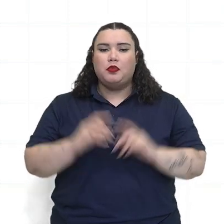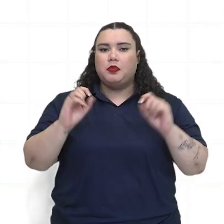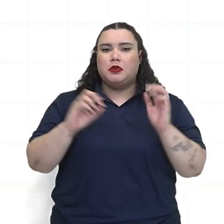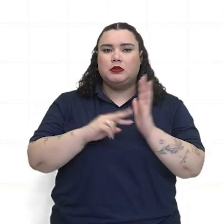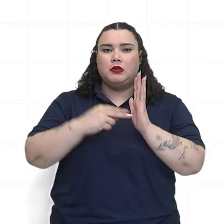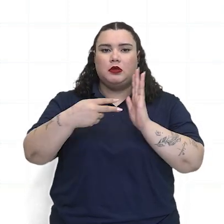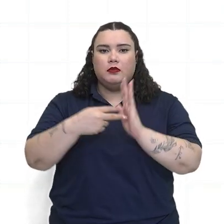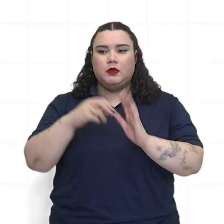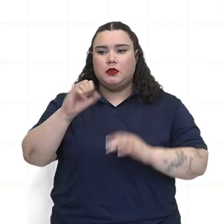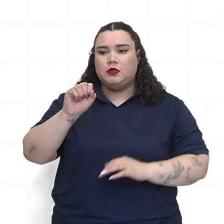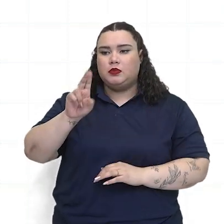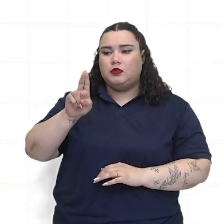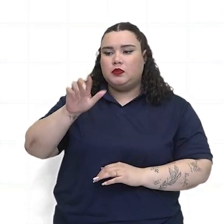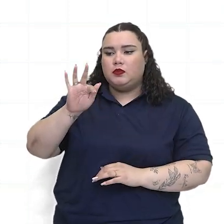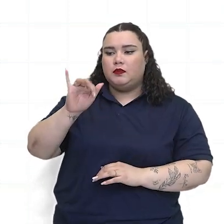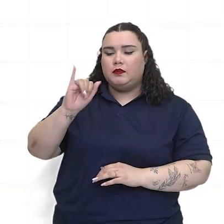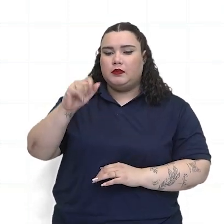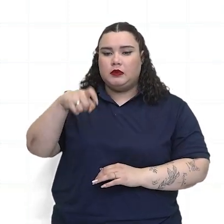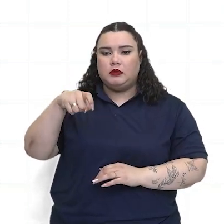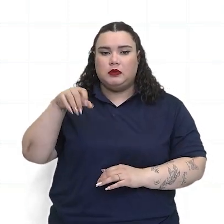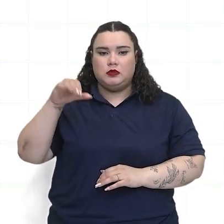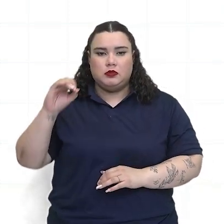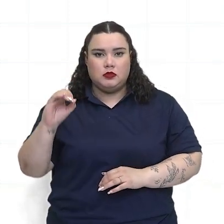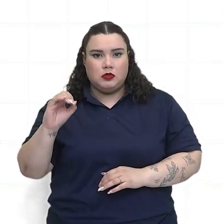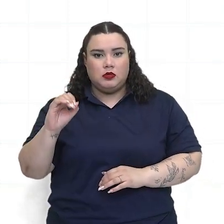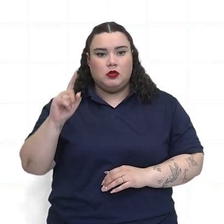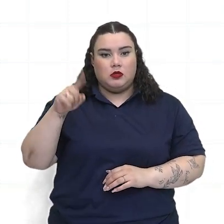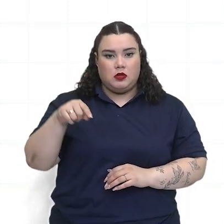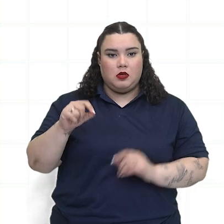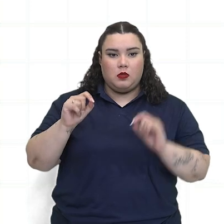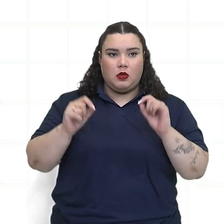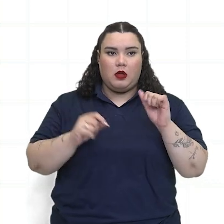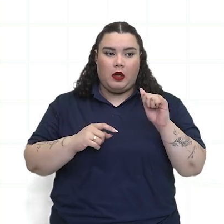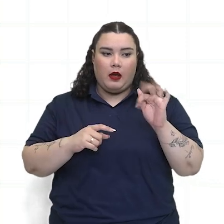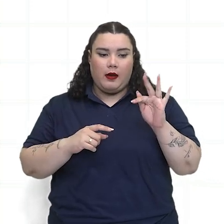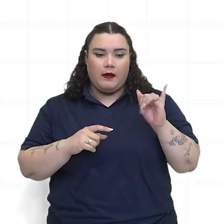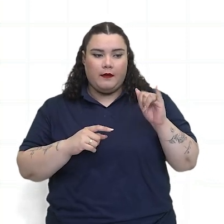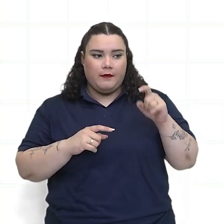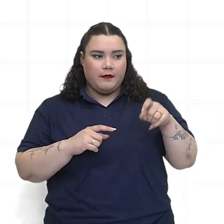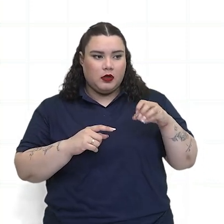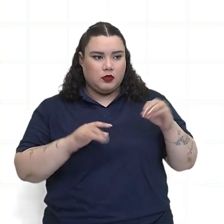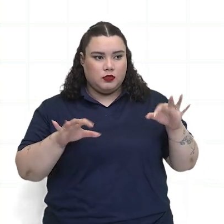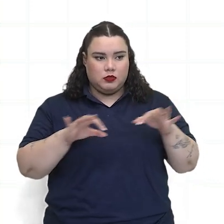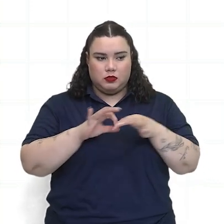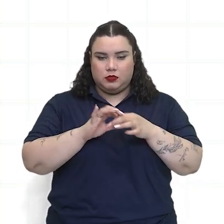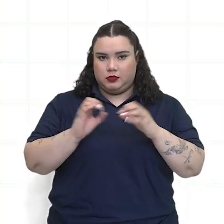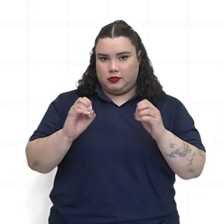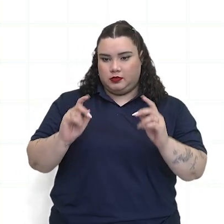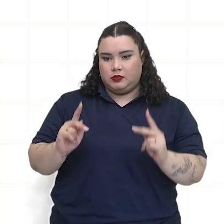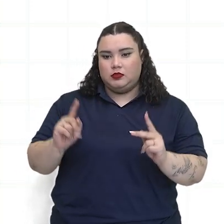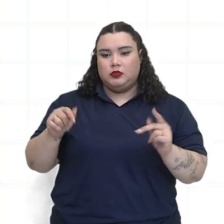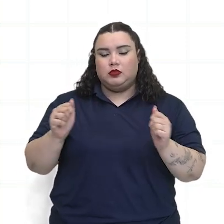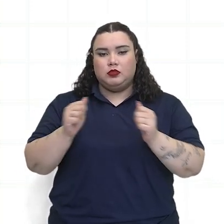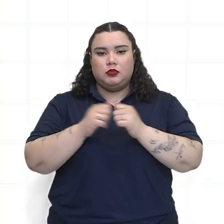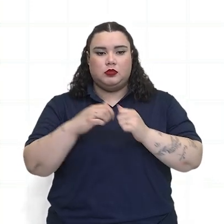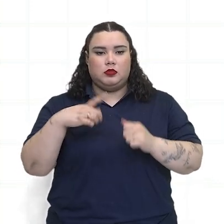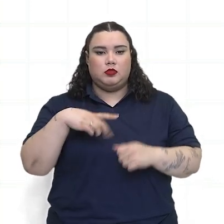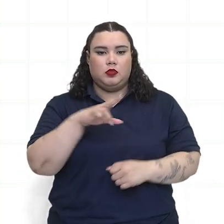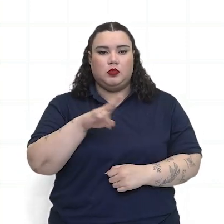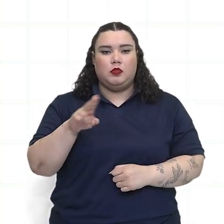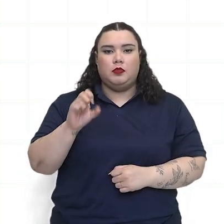um sufixo? Lembrando que o sufixo é um afixo, certo? Junto com o prefixo, eles são chamados